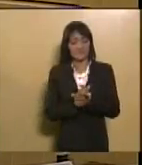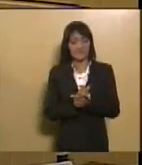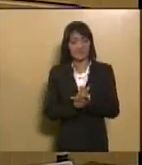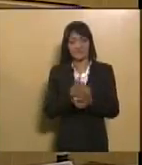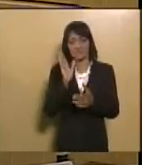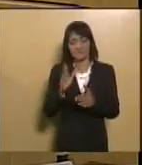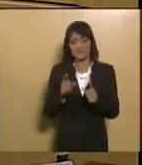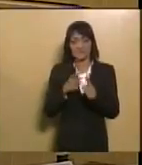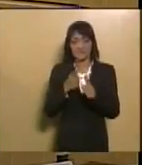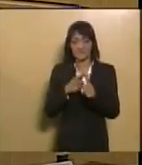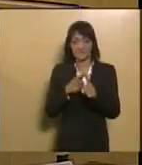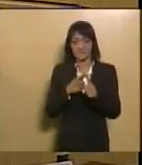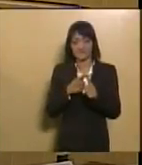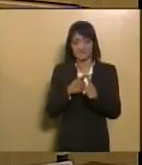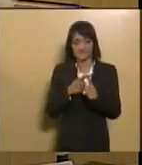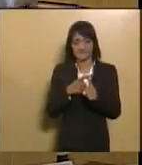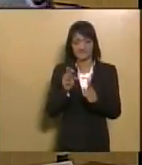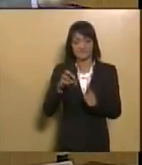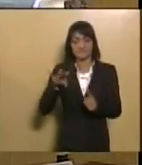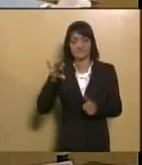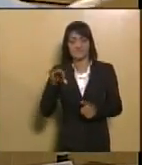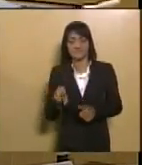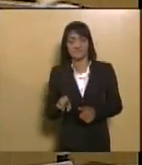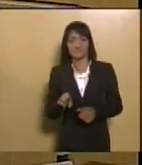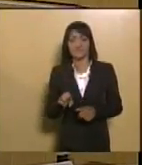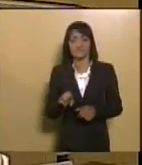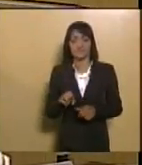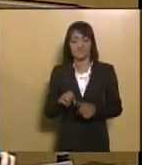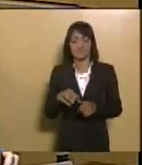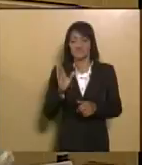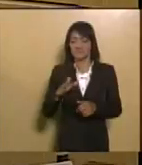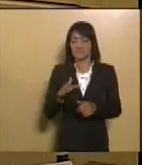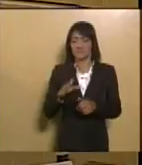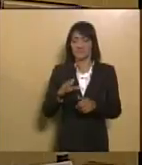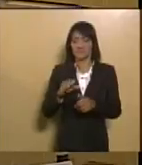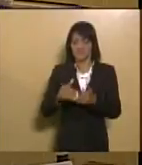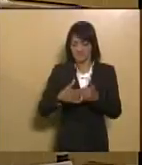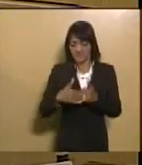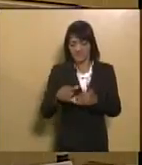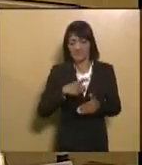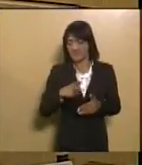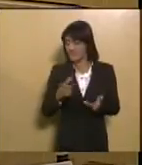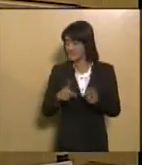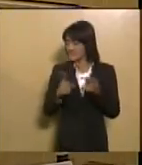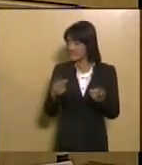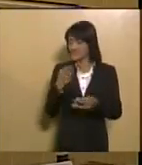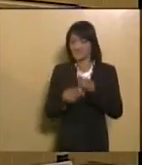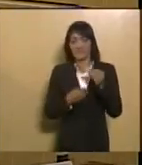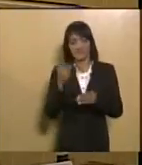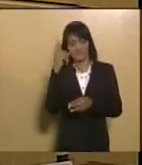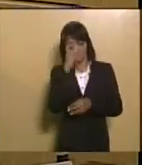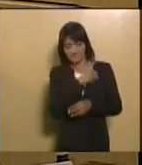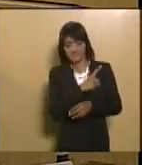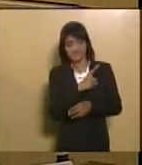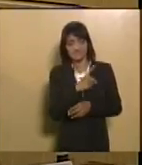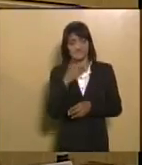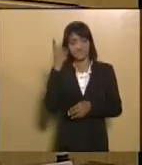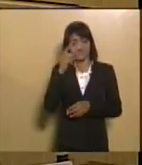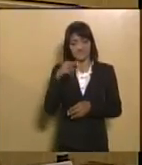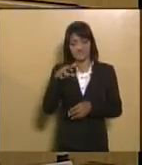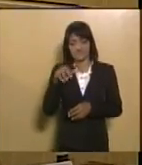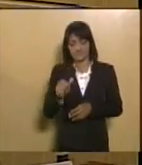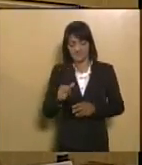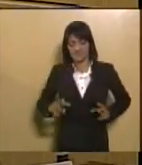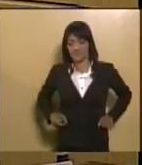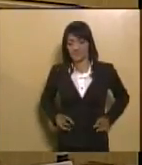primeiro semestre, fechando o primeiro semestre, lógico que o governo tem todo o segundo semestre, mas nós vemos dificuldades como essa que a deputada Maria citou, do